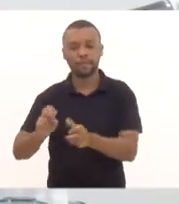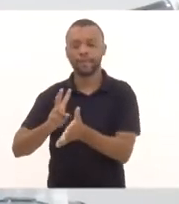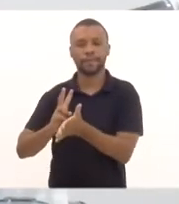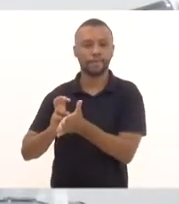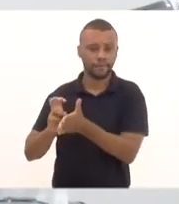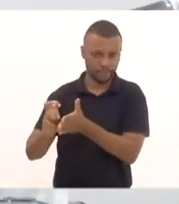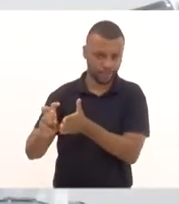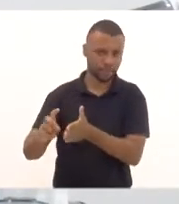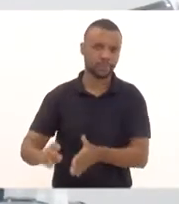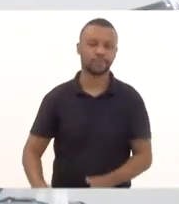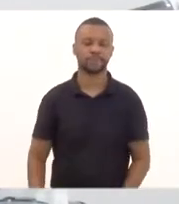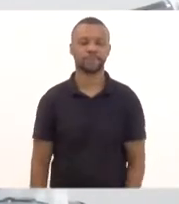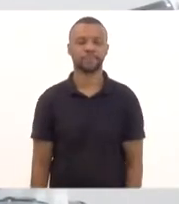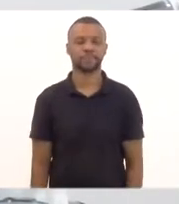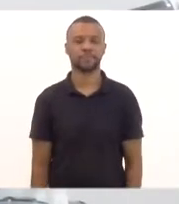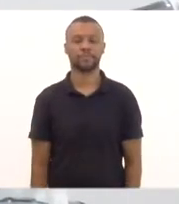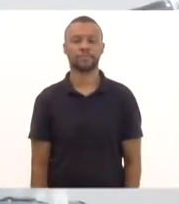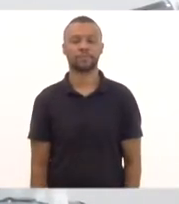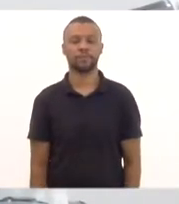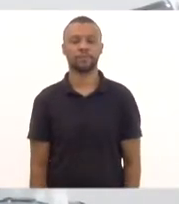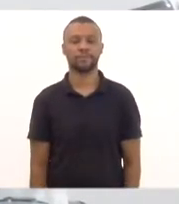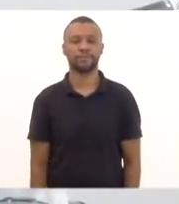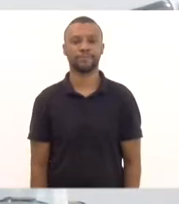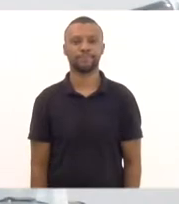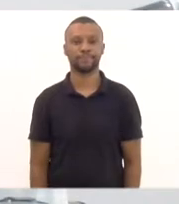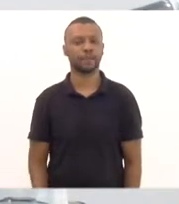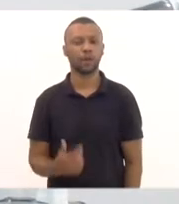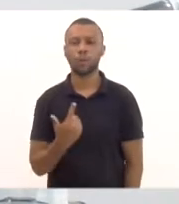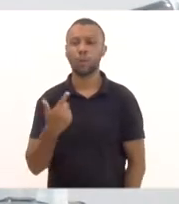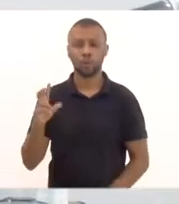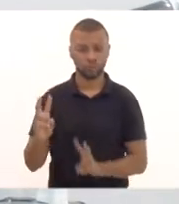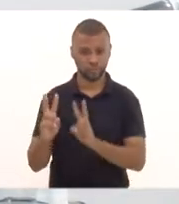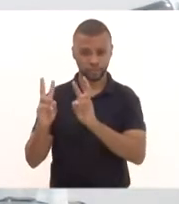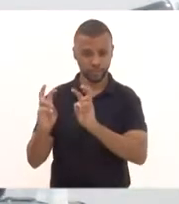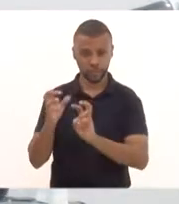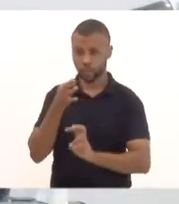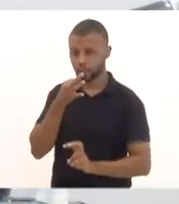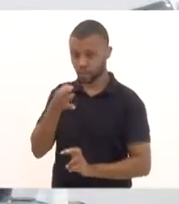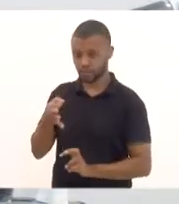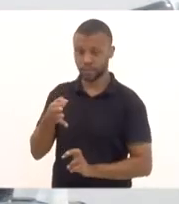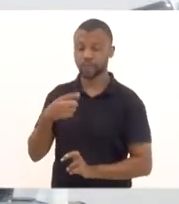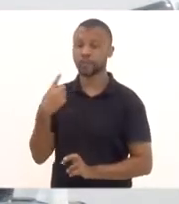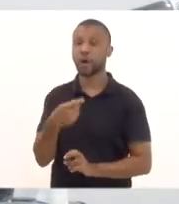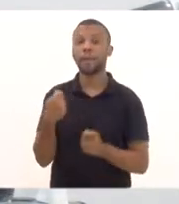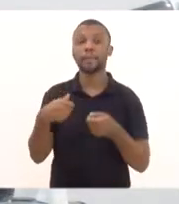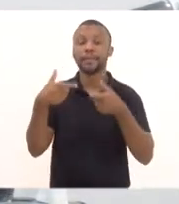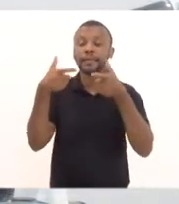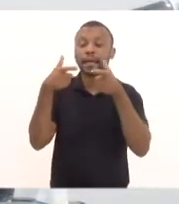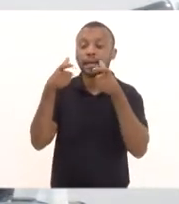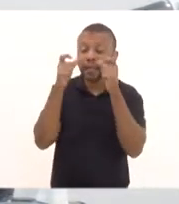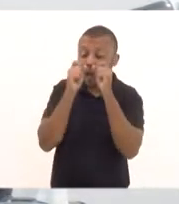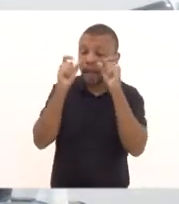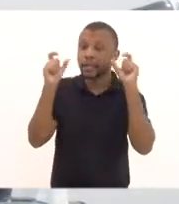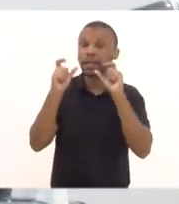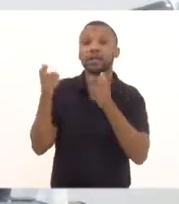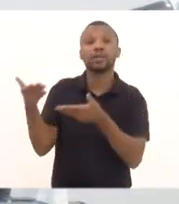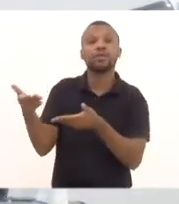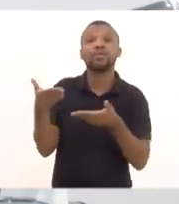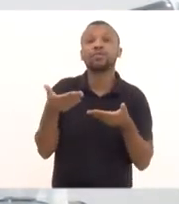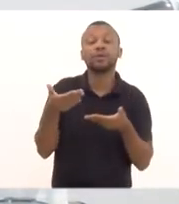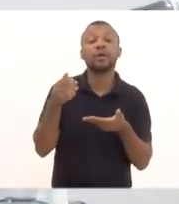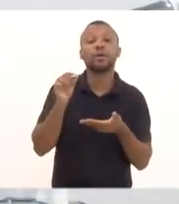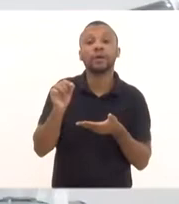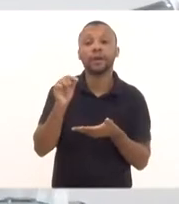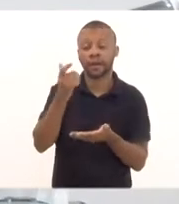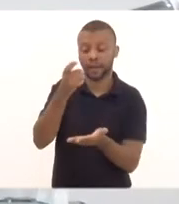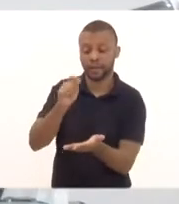sistema Ferroviário bom Outra coisa que eu queria sugerir é que a gente precisa chamar também a central